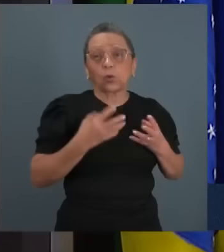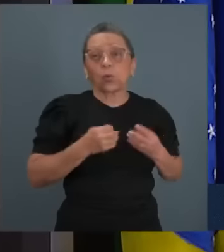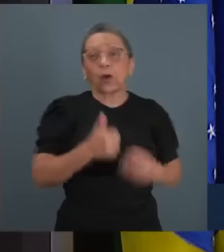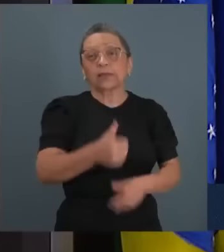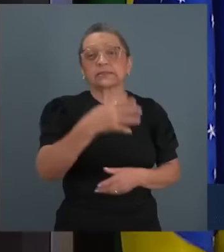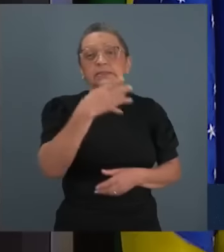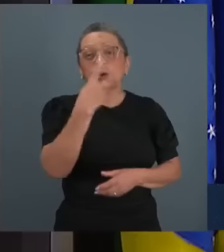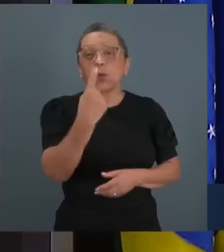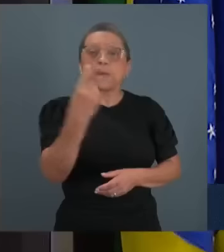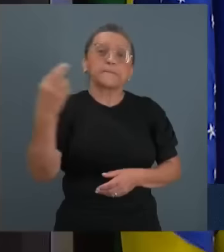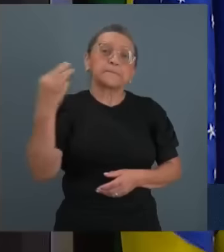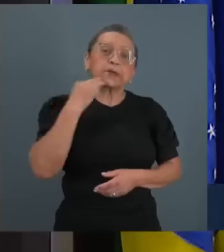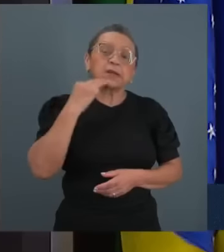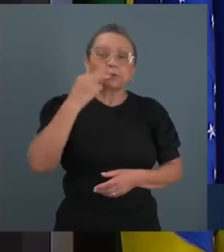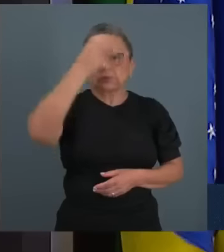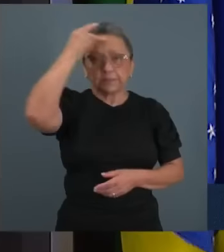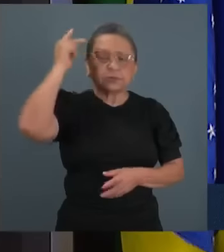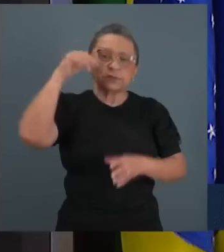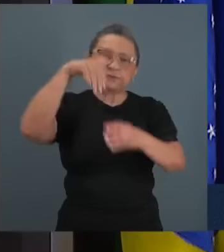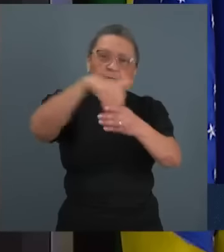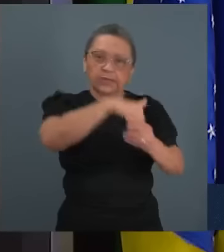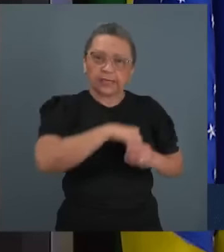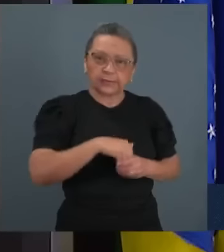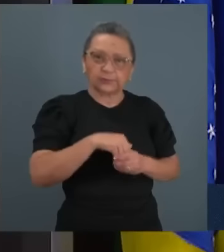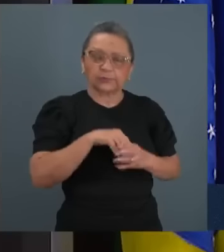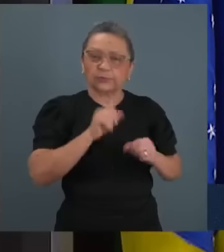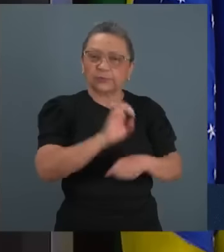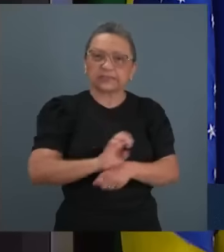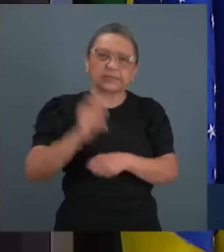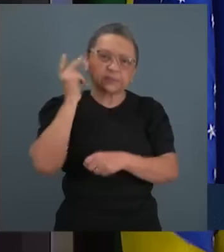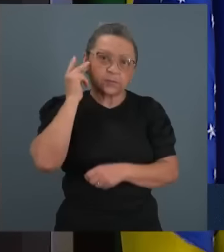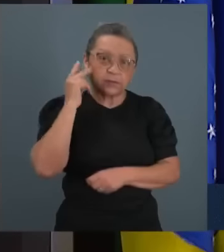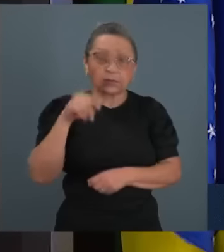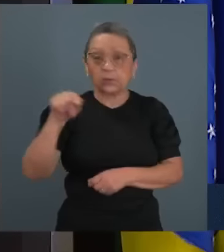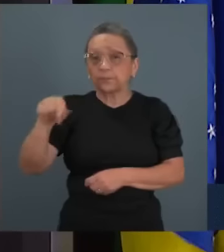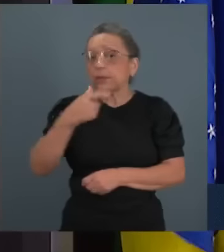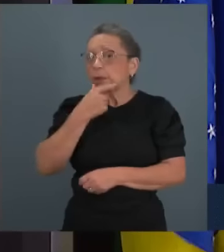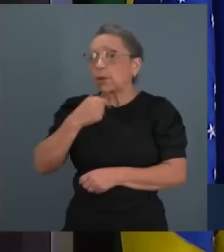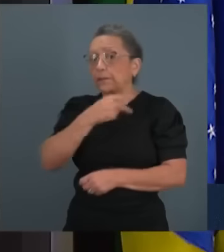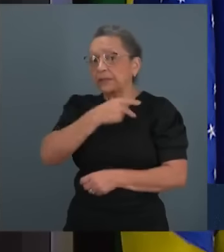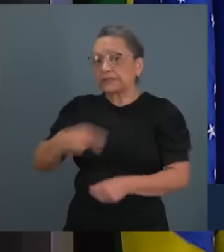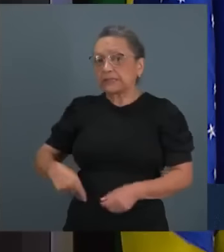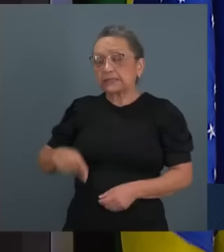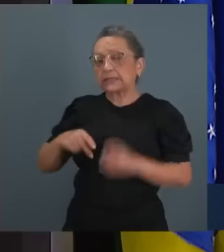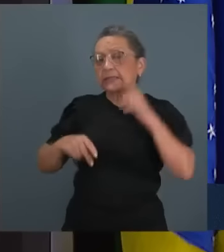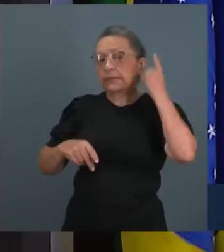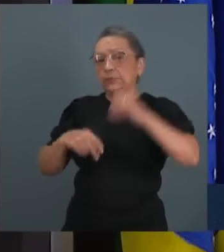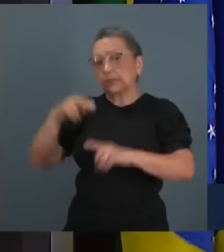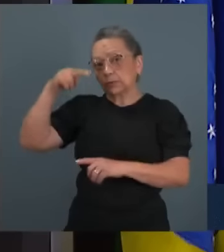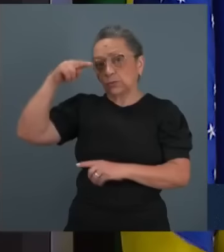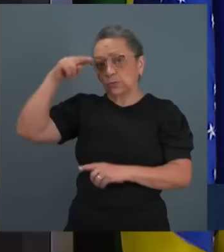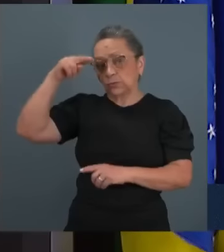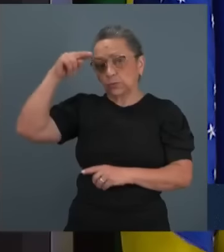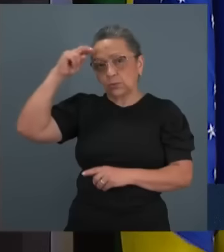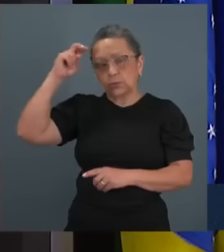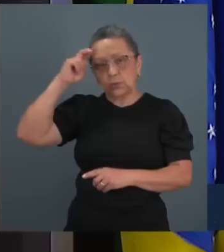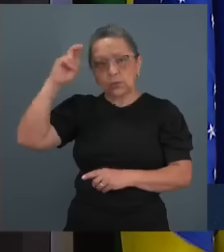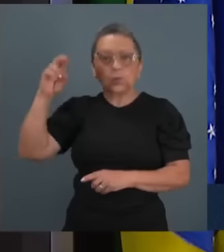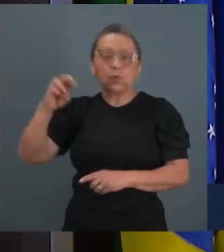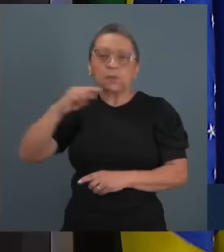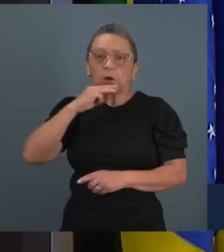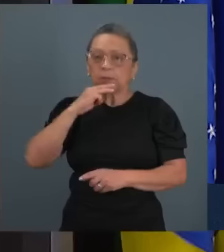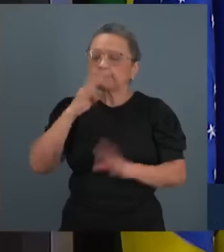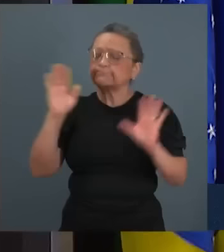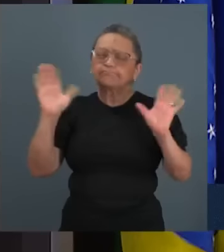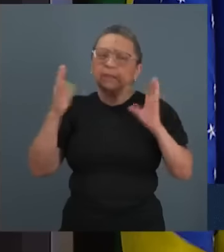quase 1 milhão de cidadãos paulistas. Hugo Mota, assim como muitos parlamentares, não quer se indispor